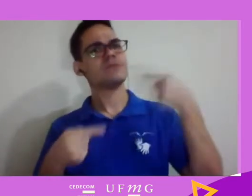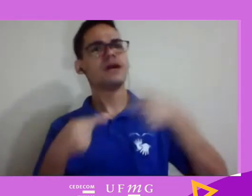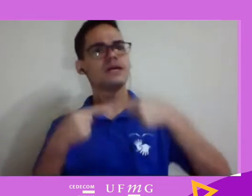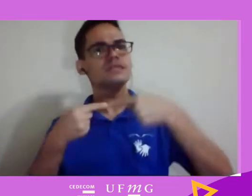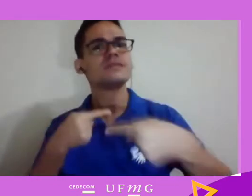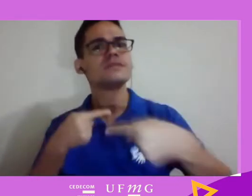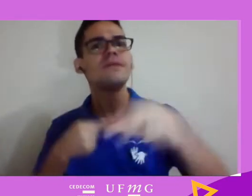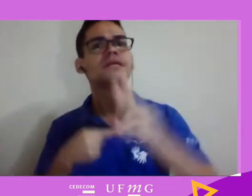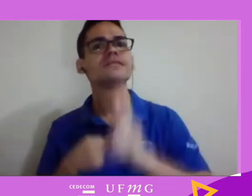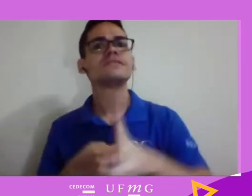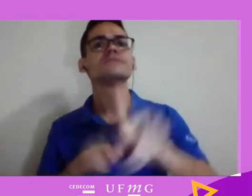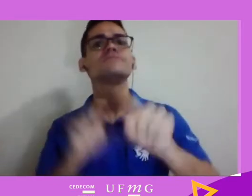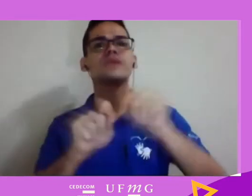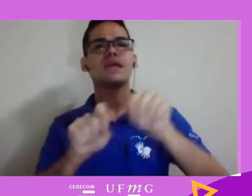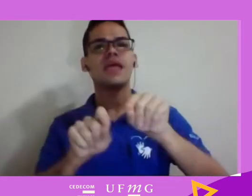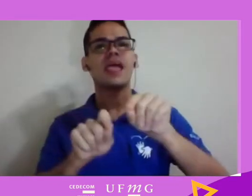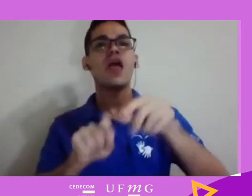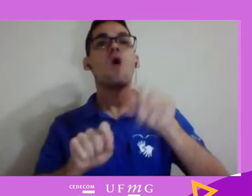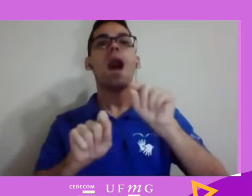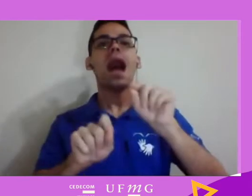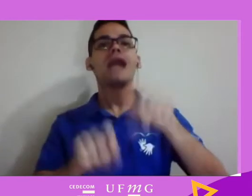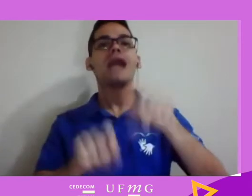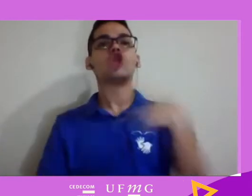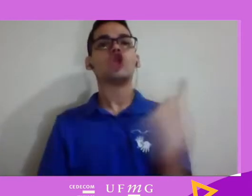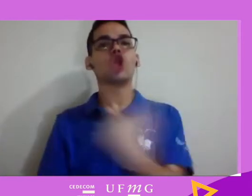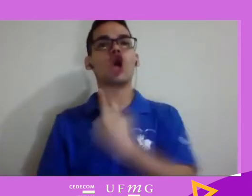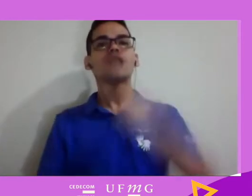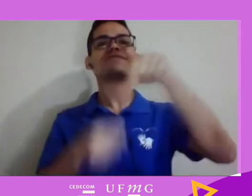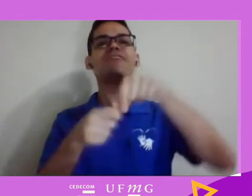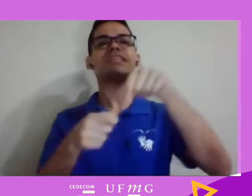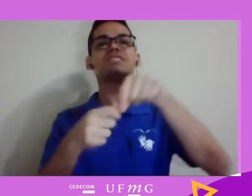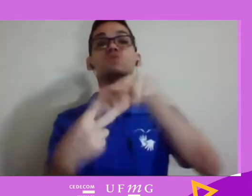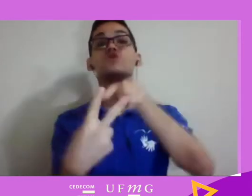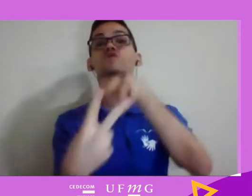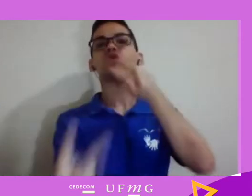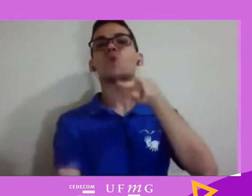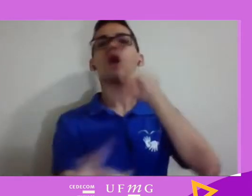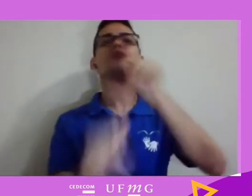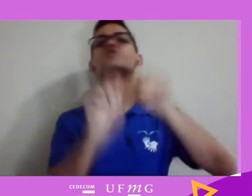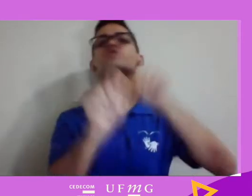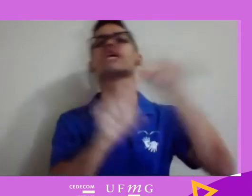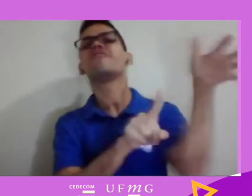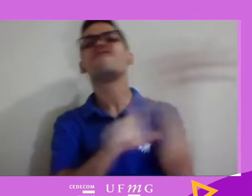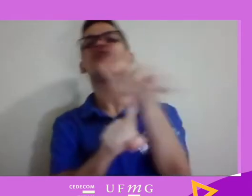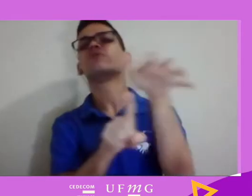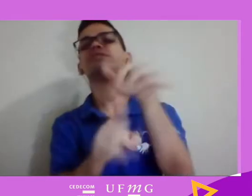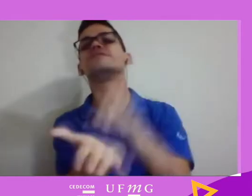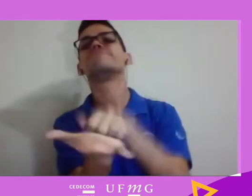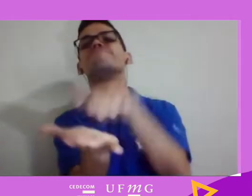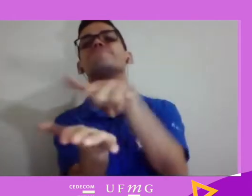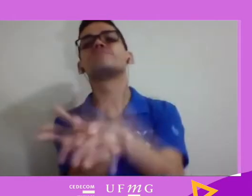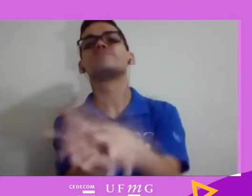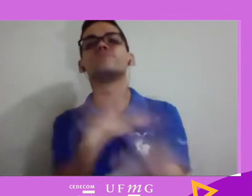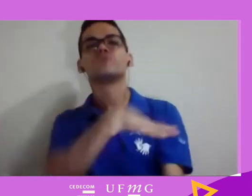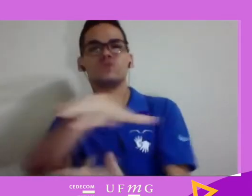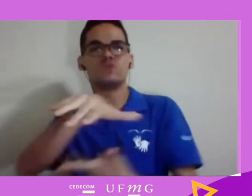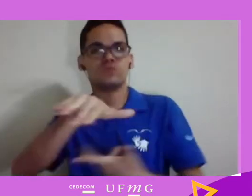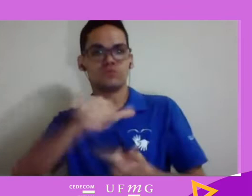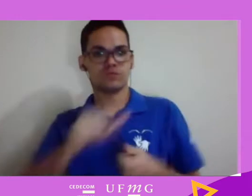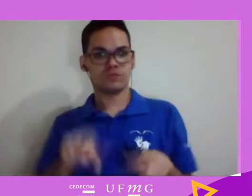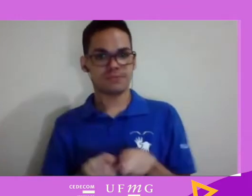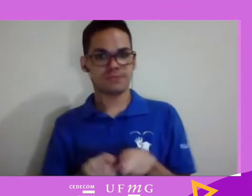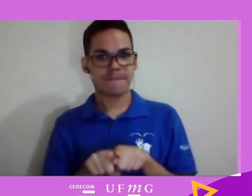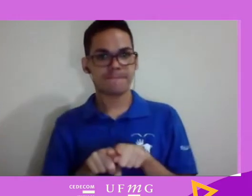virtuais incidem sobre o mundo político, sobre o mundo social. Você percebe onde as pessoas criticam, por exemplo, uma falta